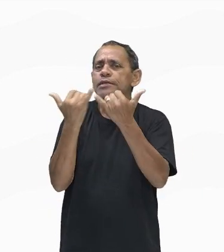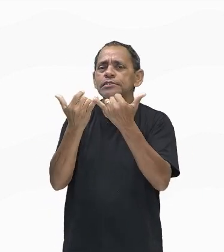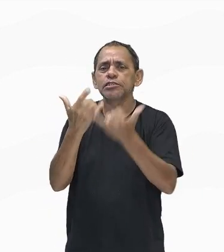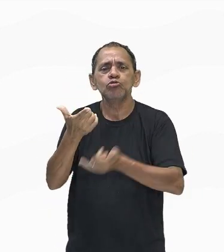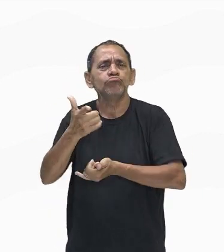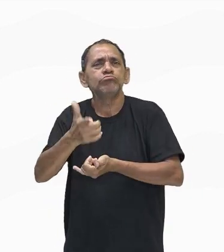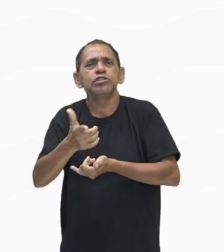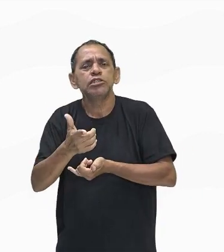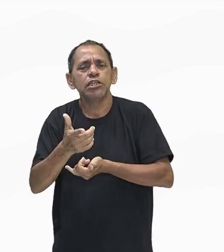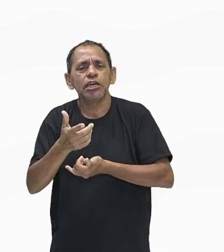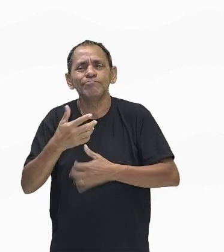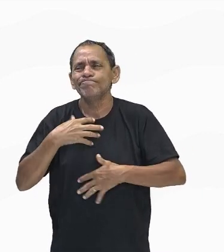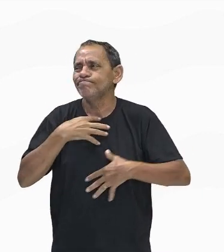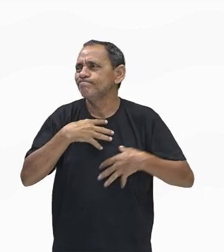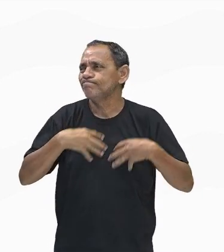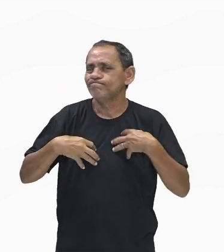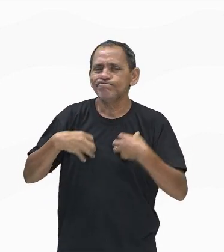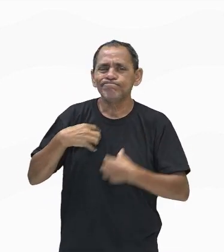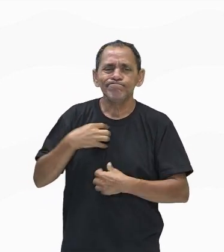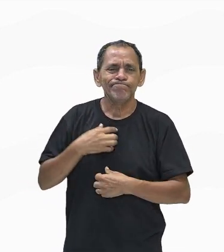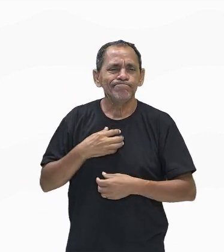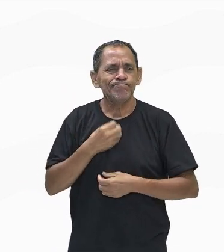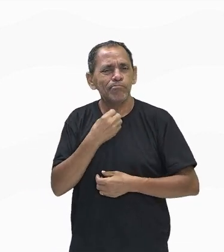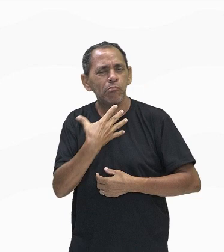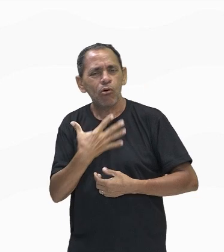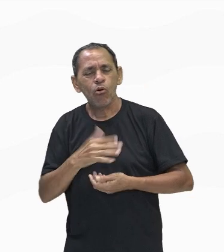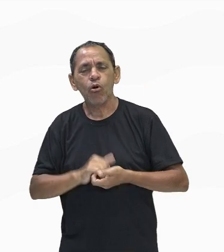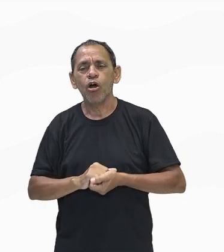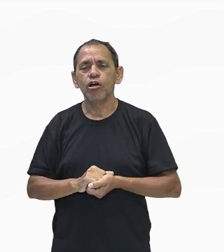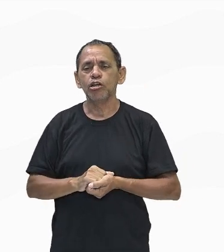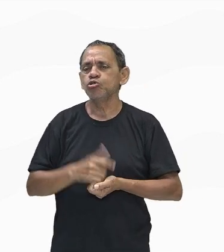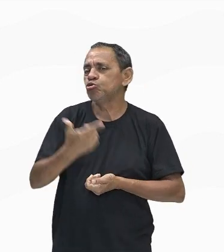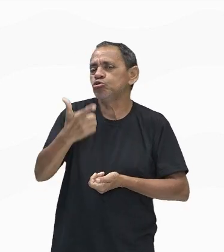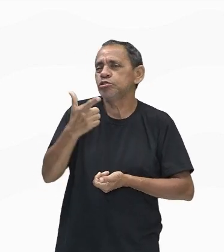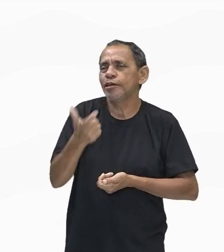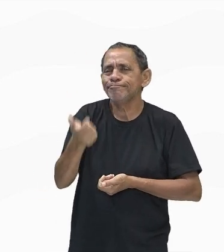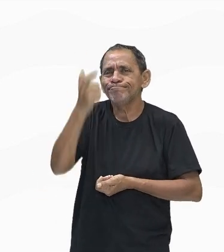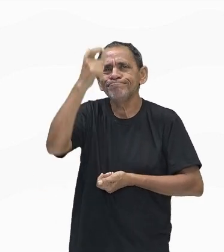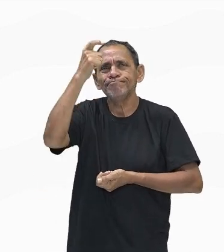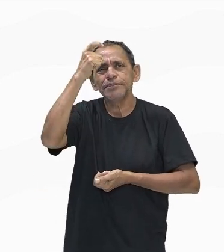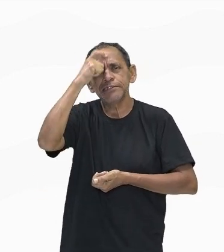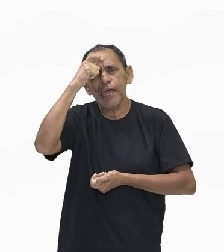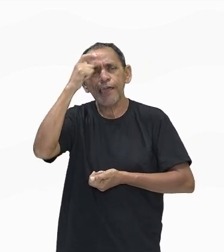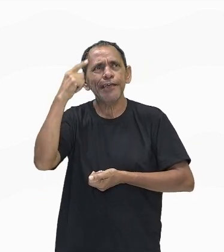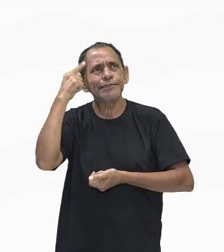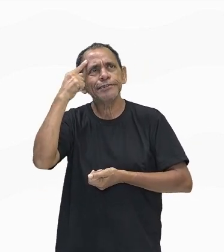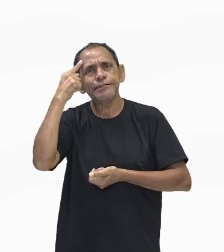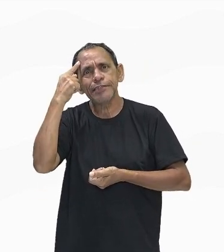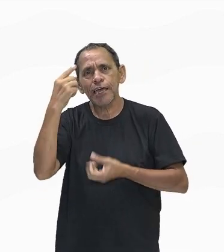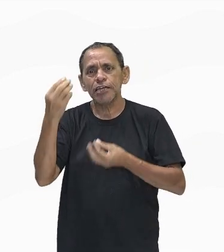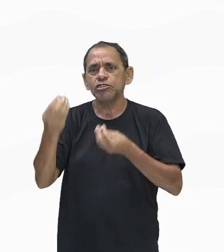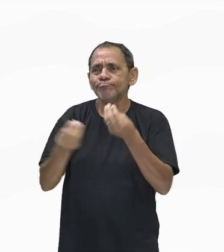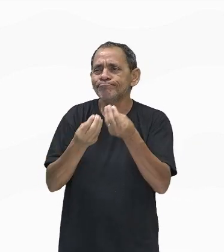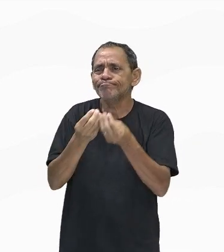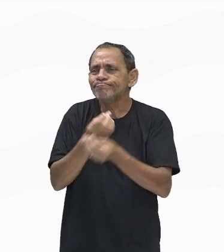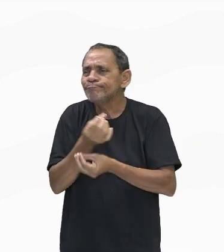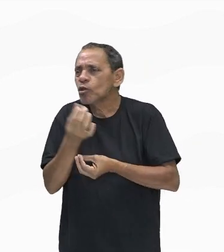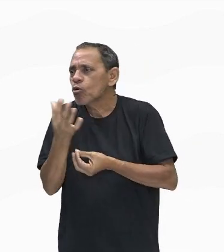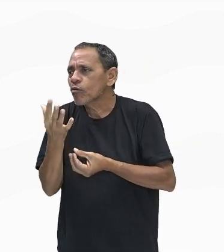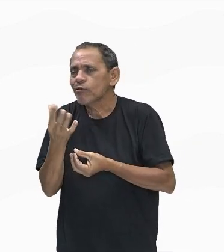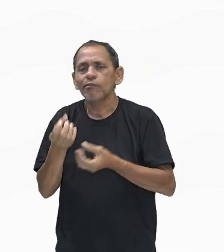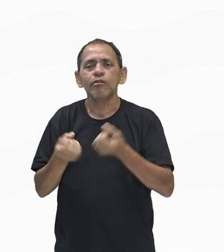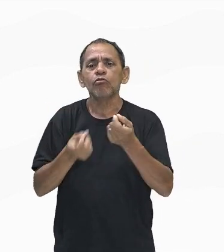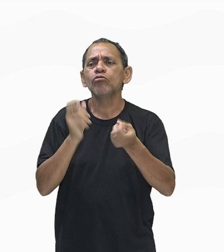as suas necessidades por não ter a consciência de quais são essas necessidades. Então, a pessoa que não para pensar sobre